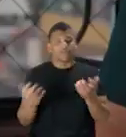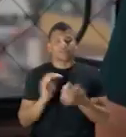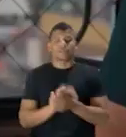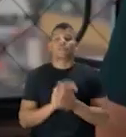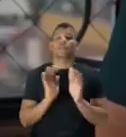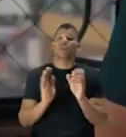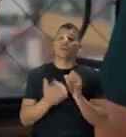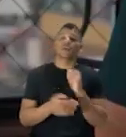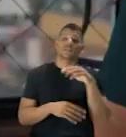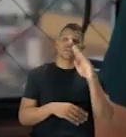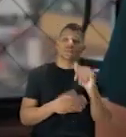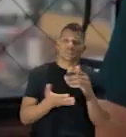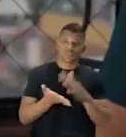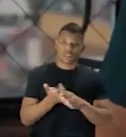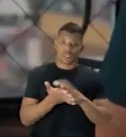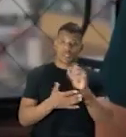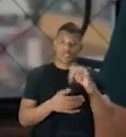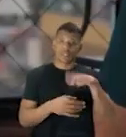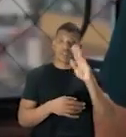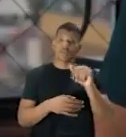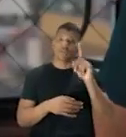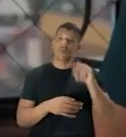samba... Que é